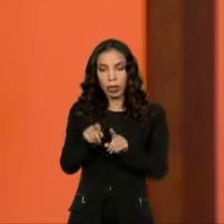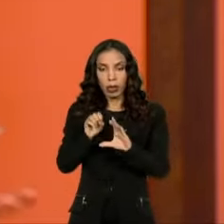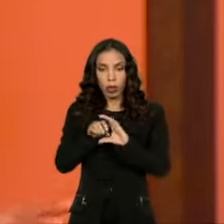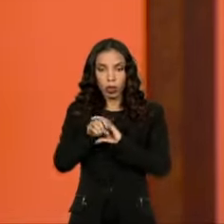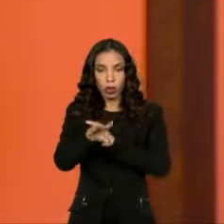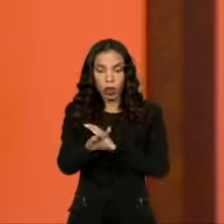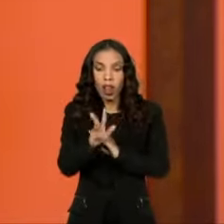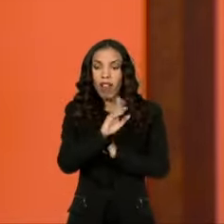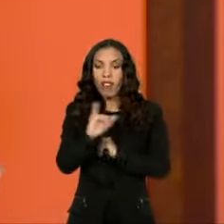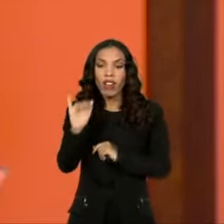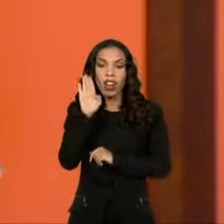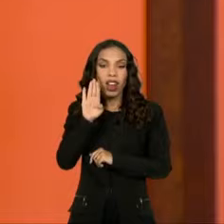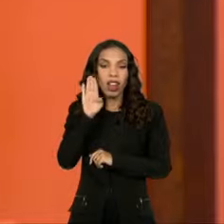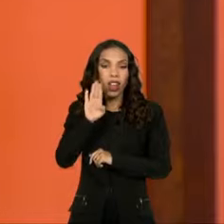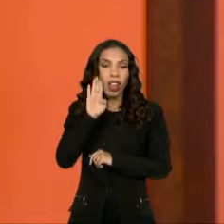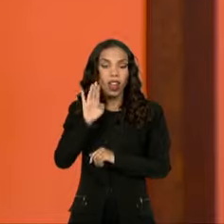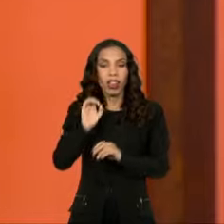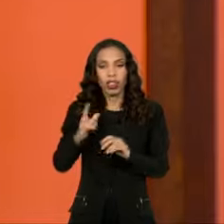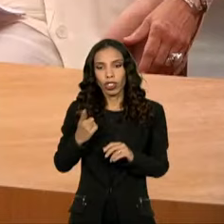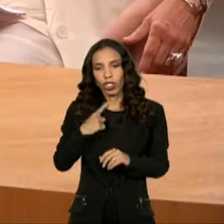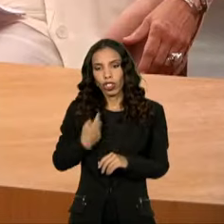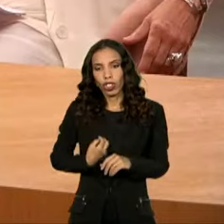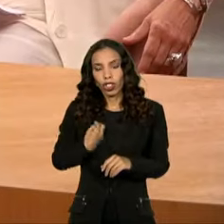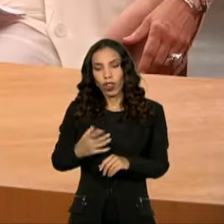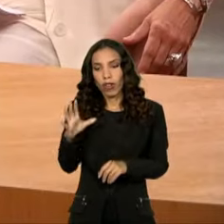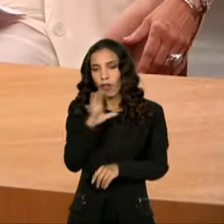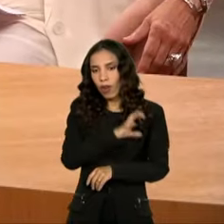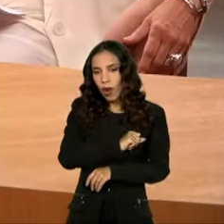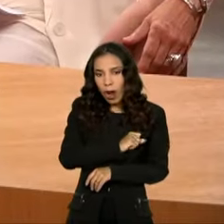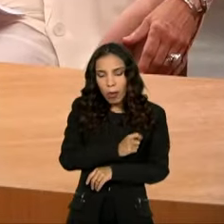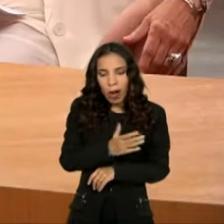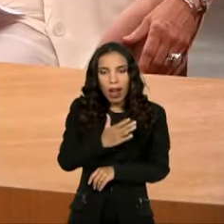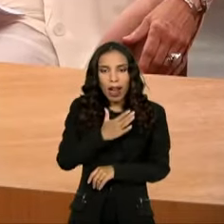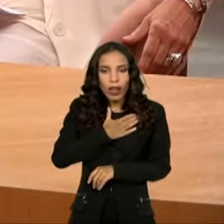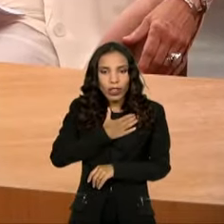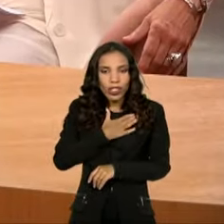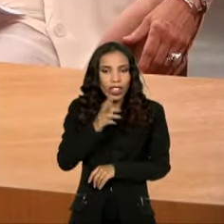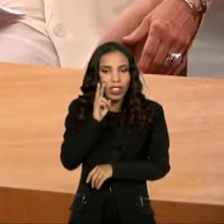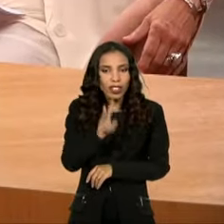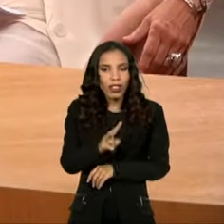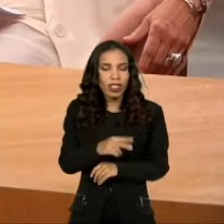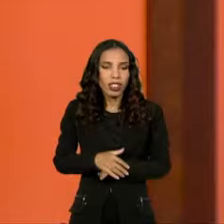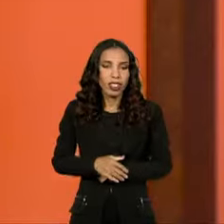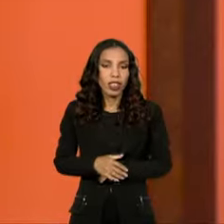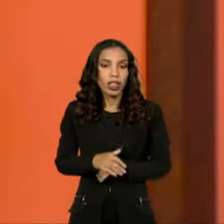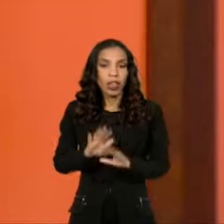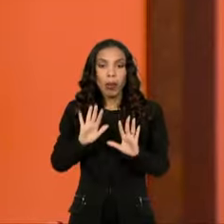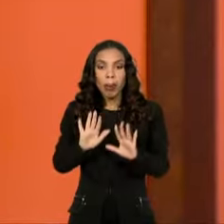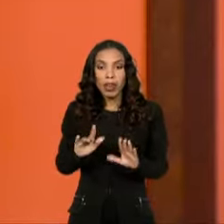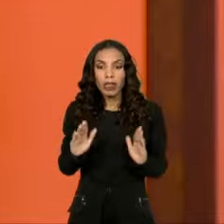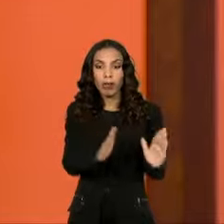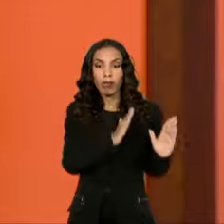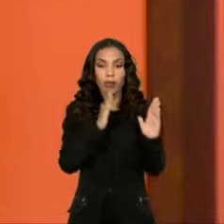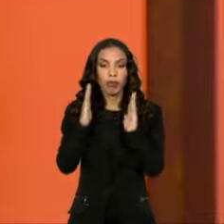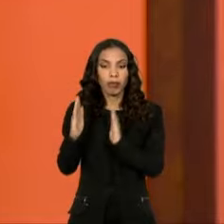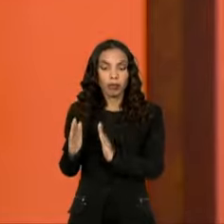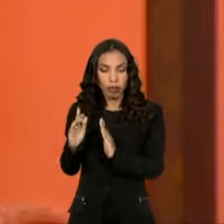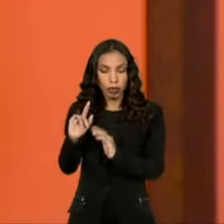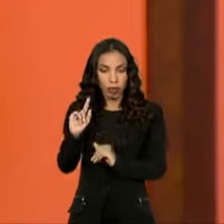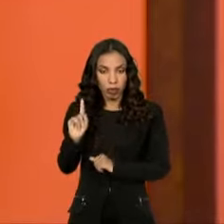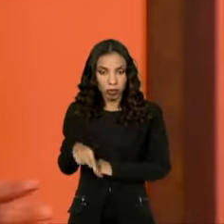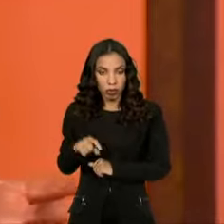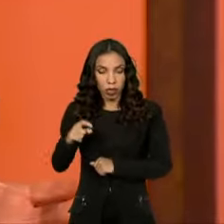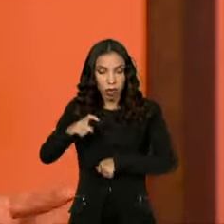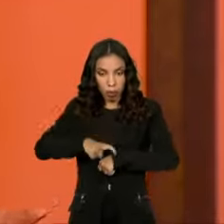Globo, vai ser muito legal a gente colocar no ar. Claro. Eu adorar ver nascer um outro filho. E minha filha, com certeza vai nascer. Mas por outro lado, também,